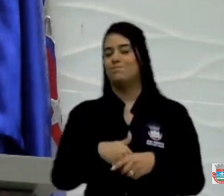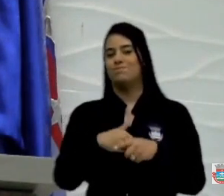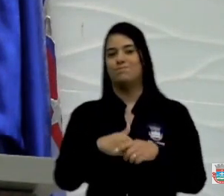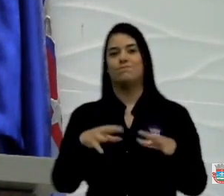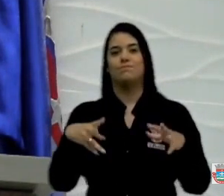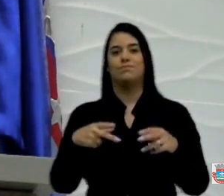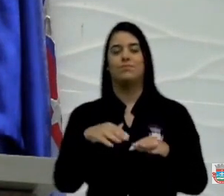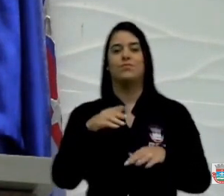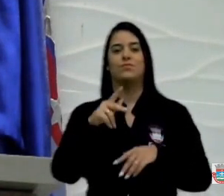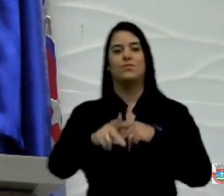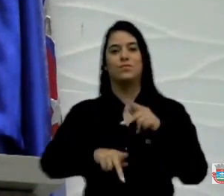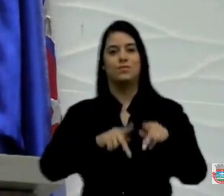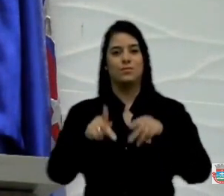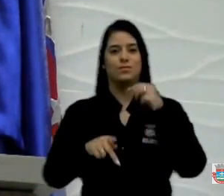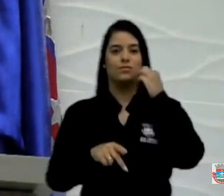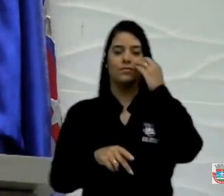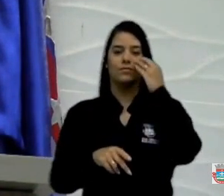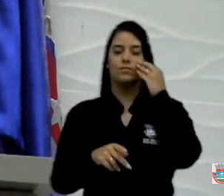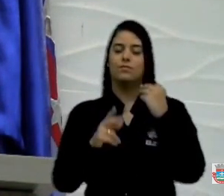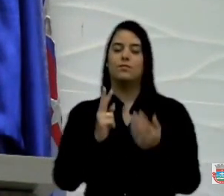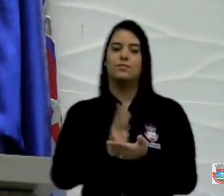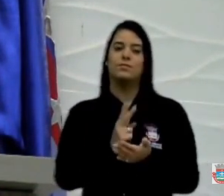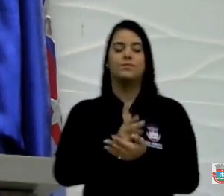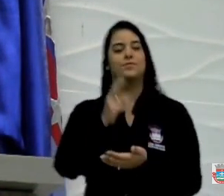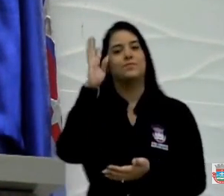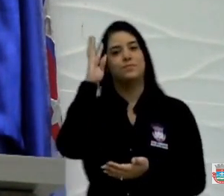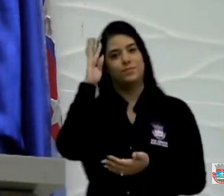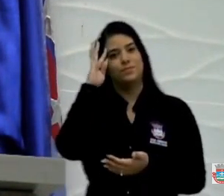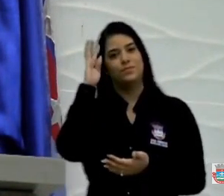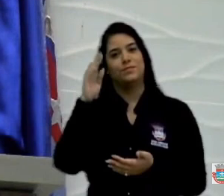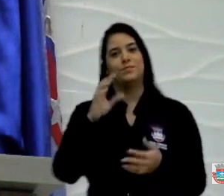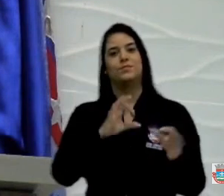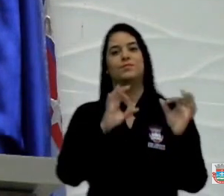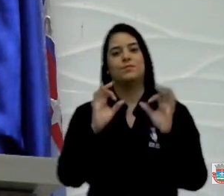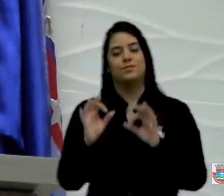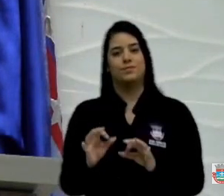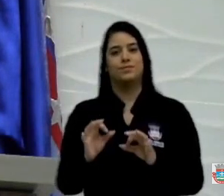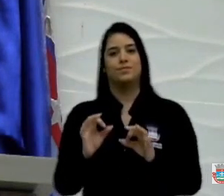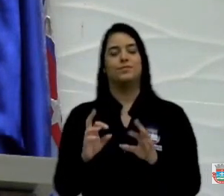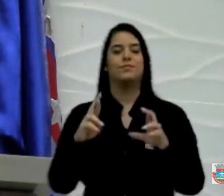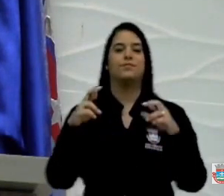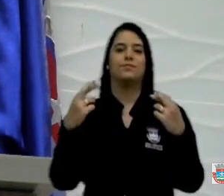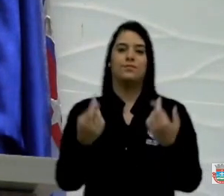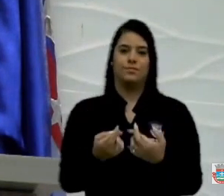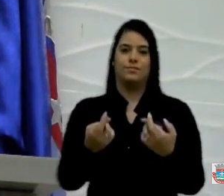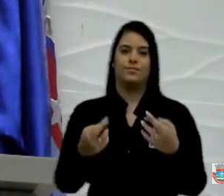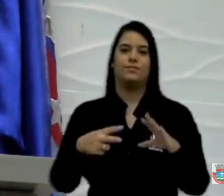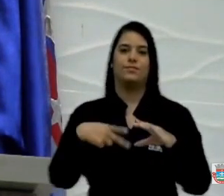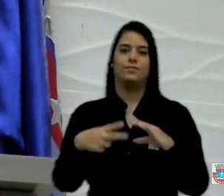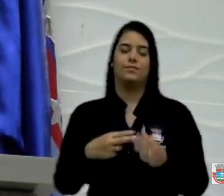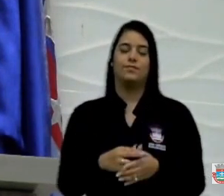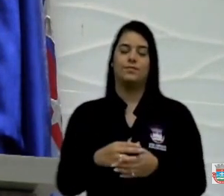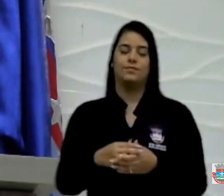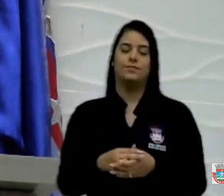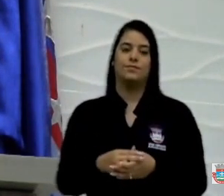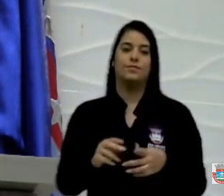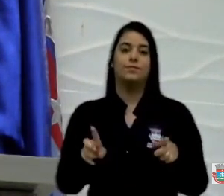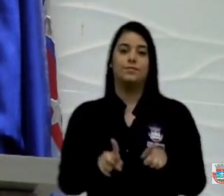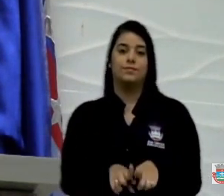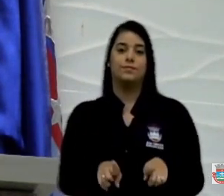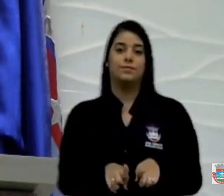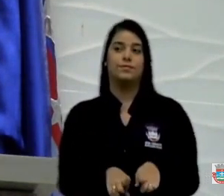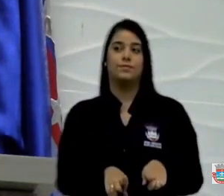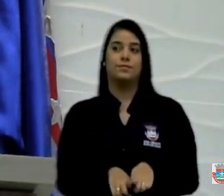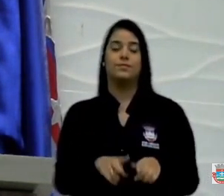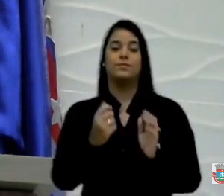população e todas as quartas acompanham as sessões desta casa. Quero, senhor presidente, também fazer